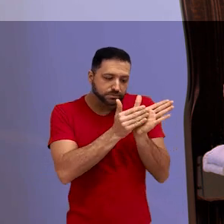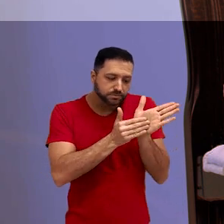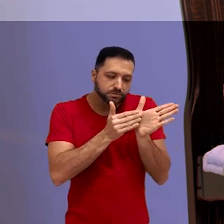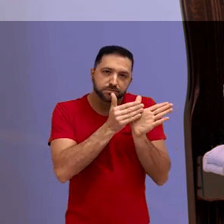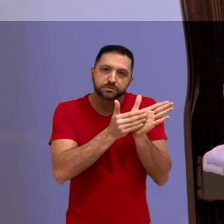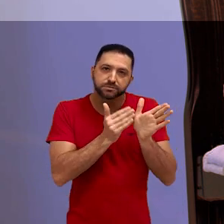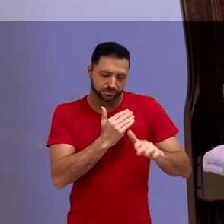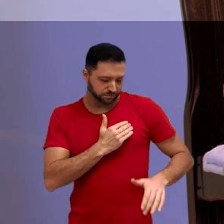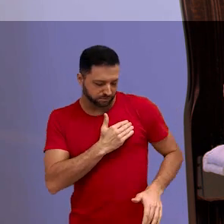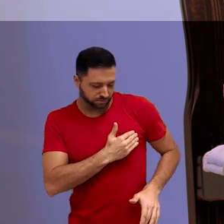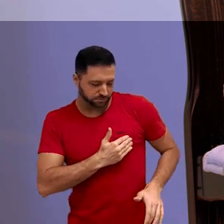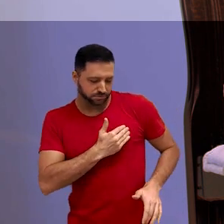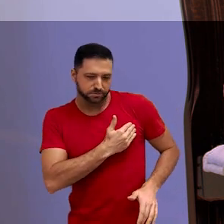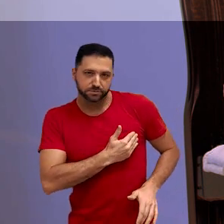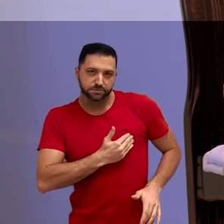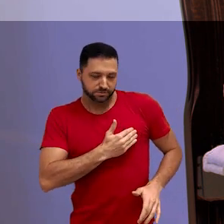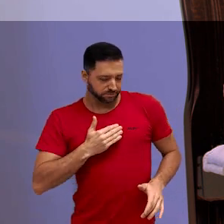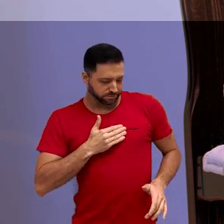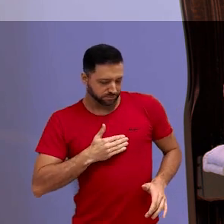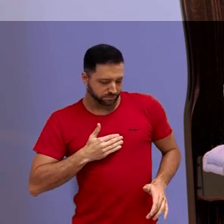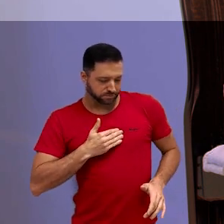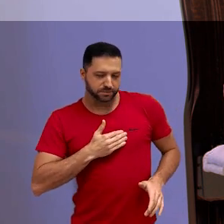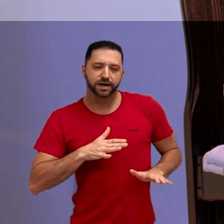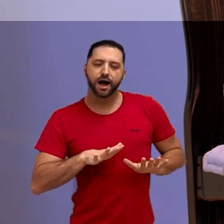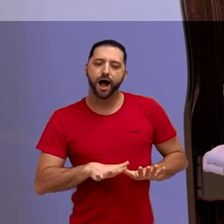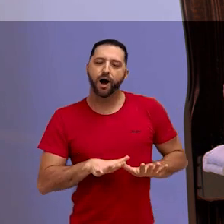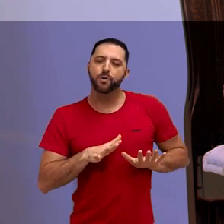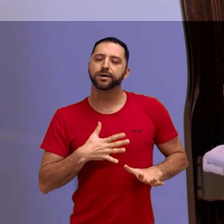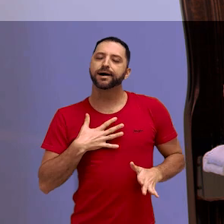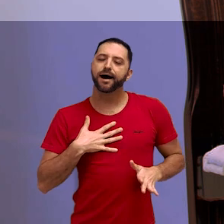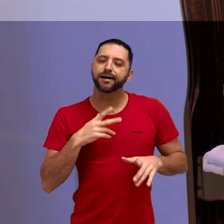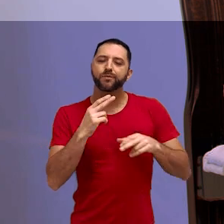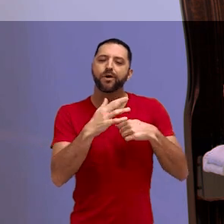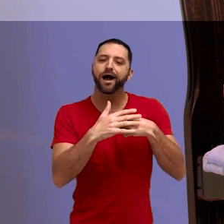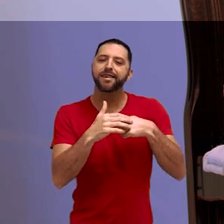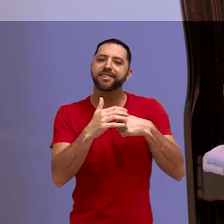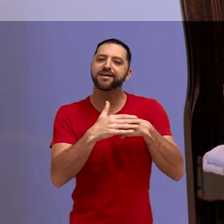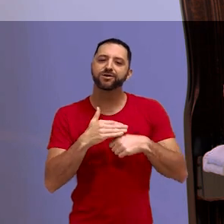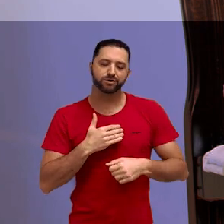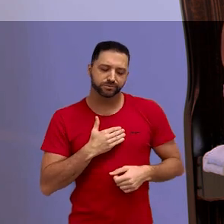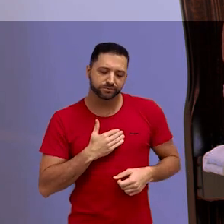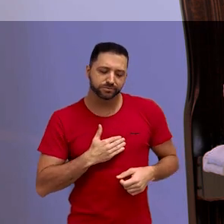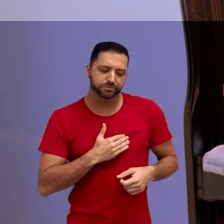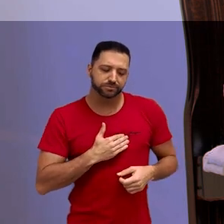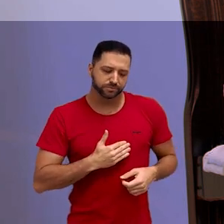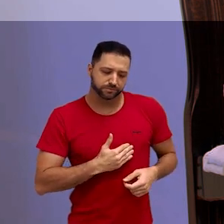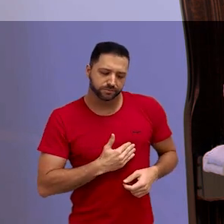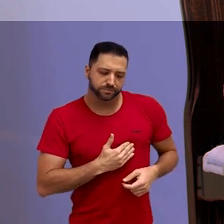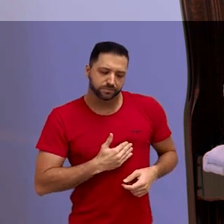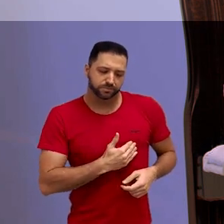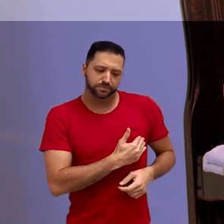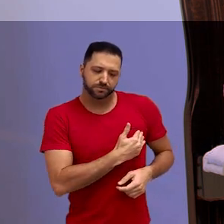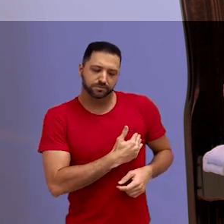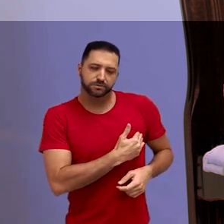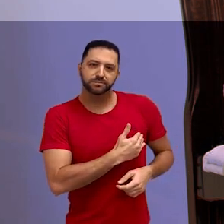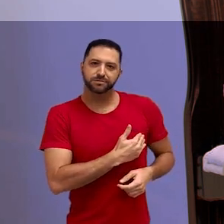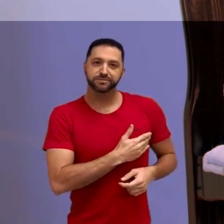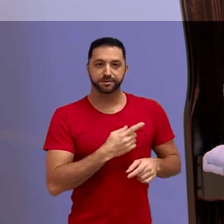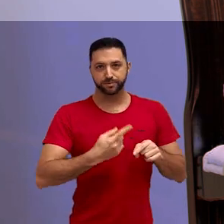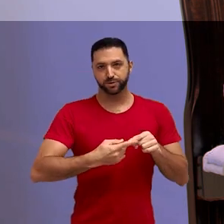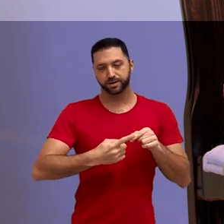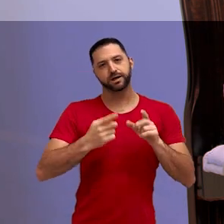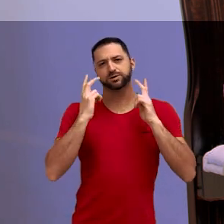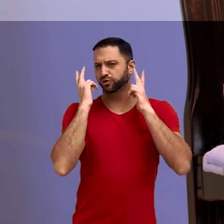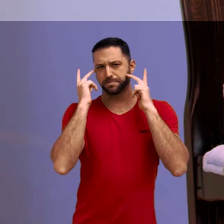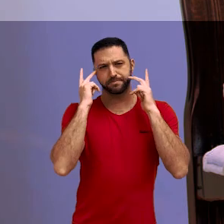sua mama como se fosse um pianinho. Pianinho, assim, com carinho. Carinho. Então, o que você sente como é que é a sua mama? Porque a